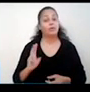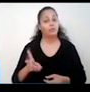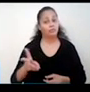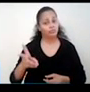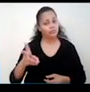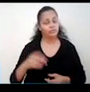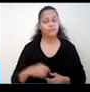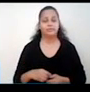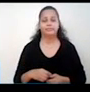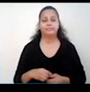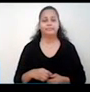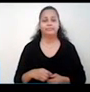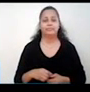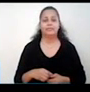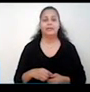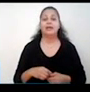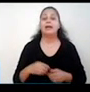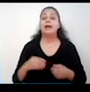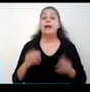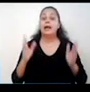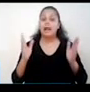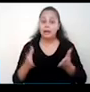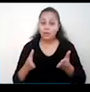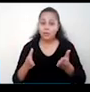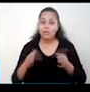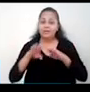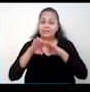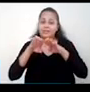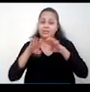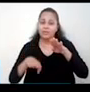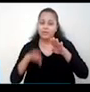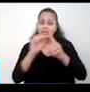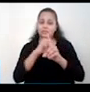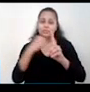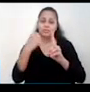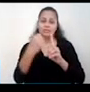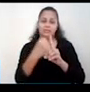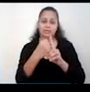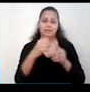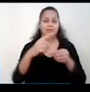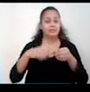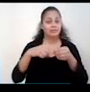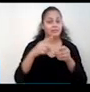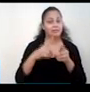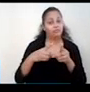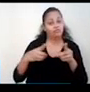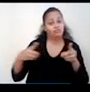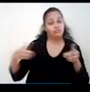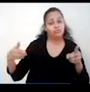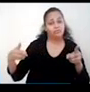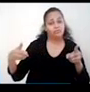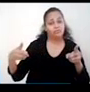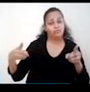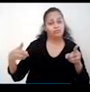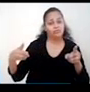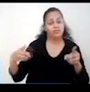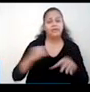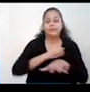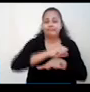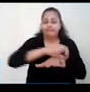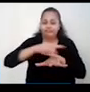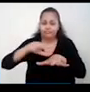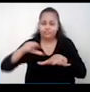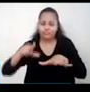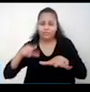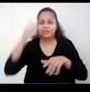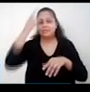Continuando, vamos falar aí da desigualdade social nas grandes cidades. Muitas pessoas nessas grandes cidades elas vivem em condições precárias. O